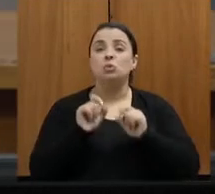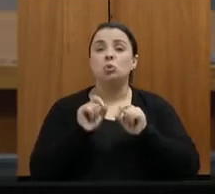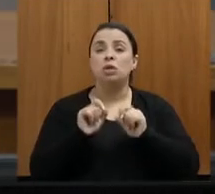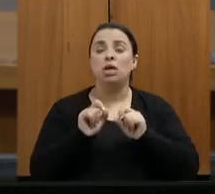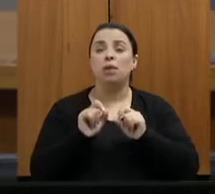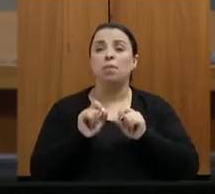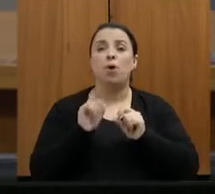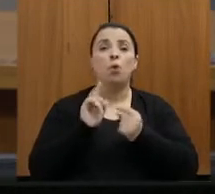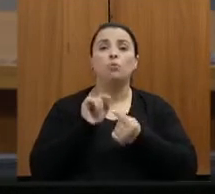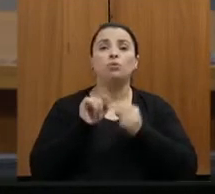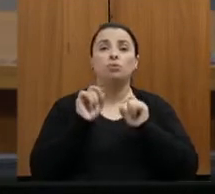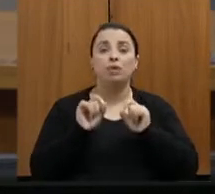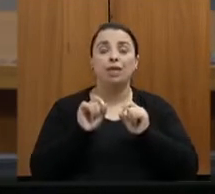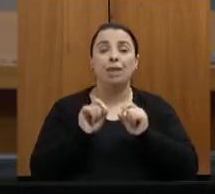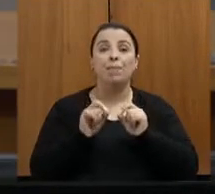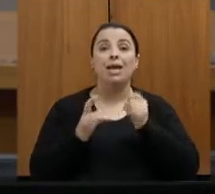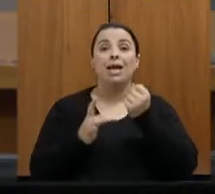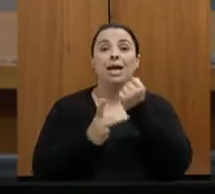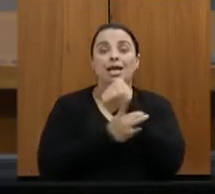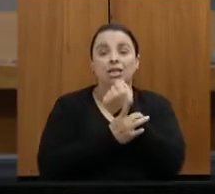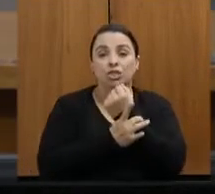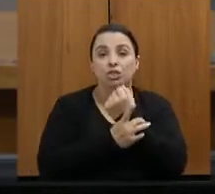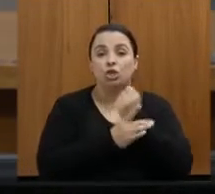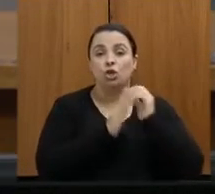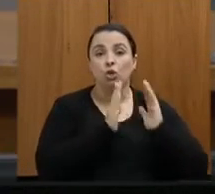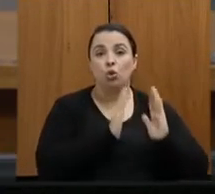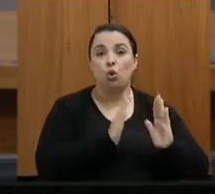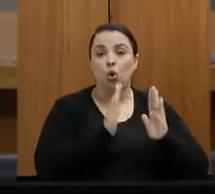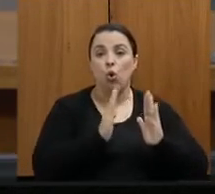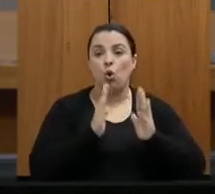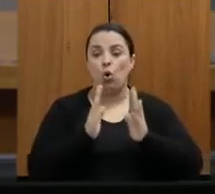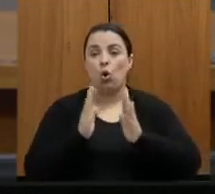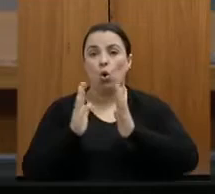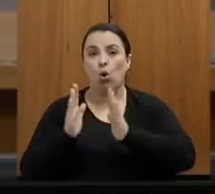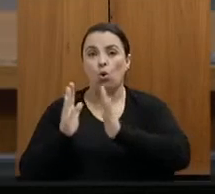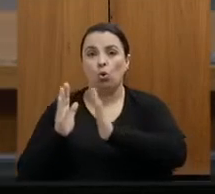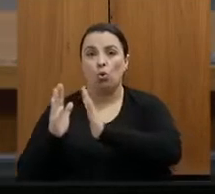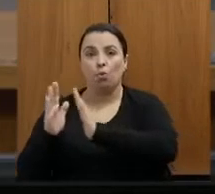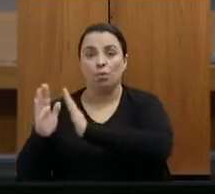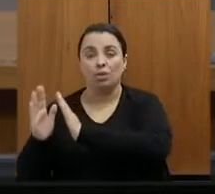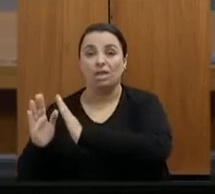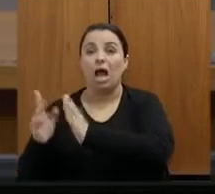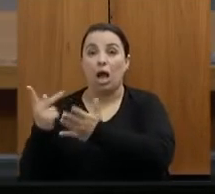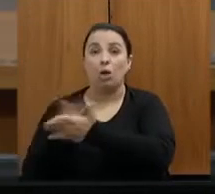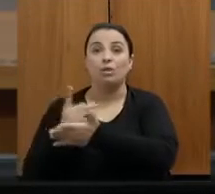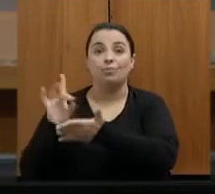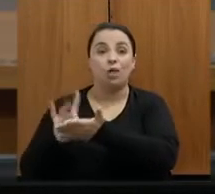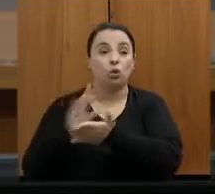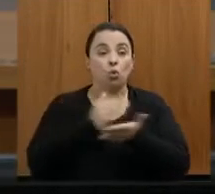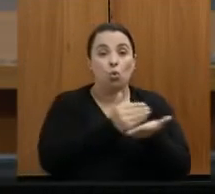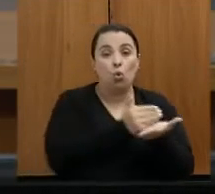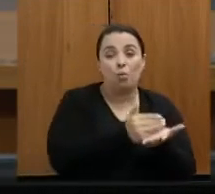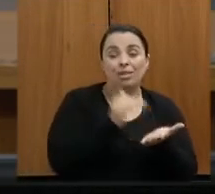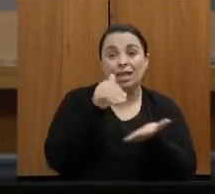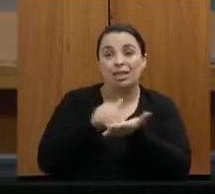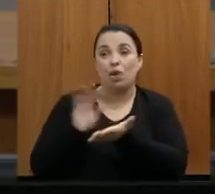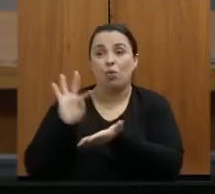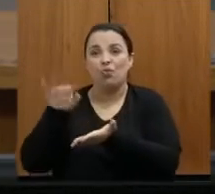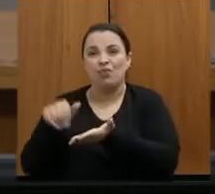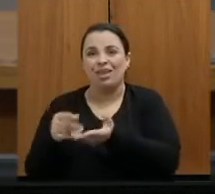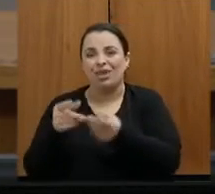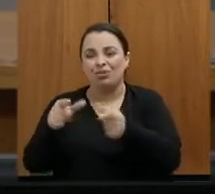início ao fim. Todas as etapas passam pela responsabilidade do Estado e da empresa na execução da política.